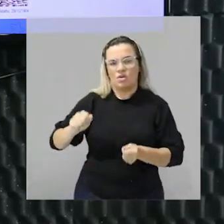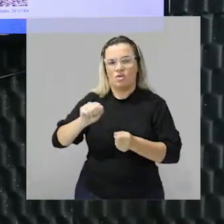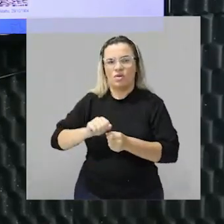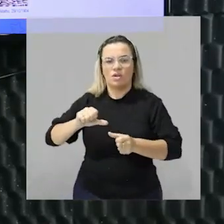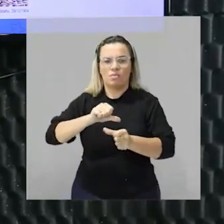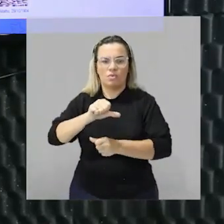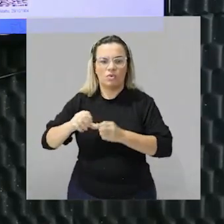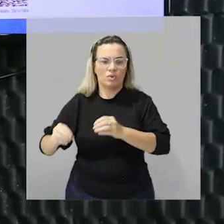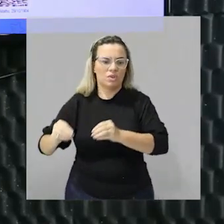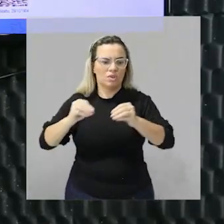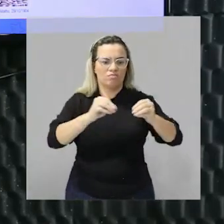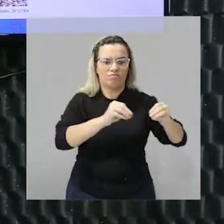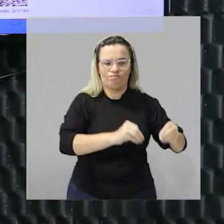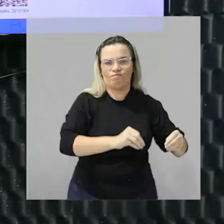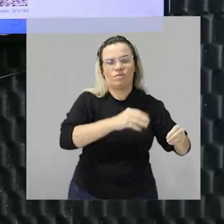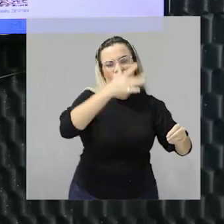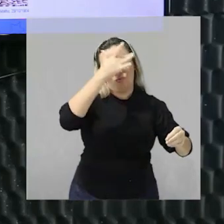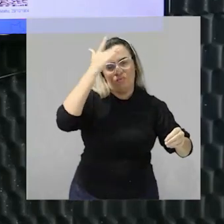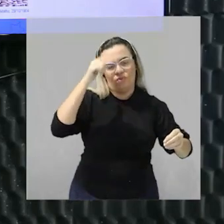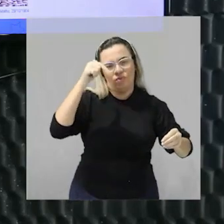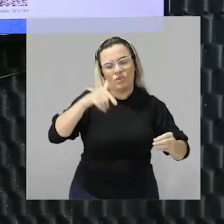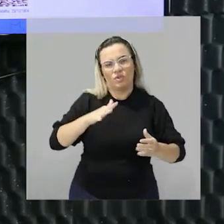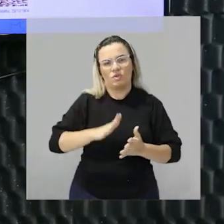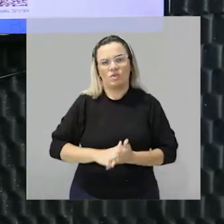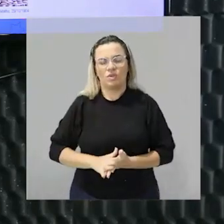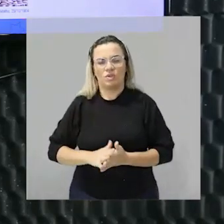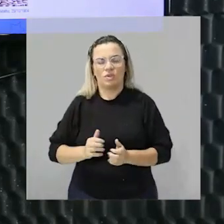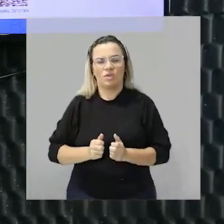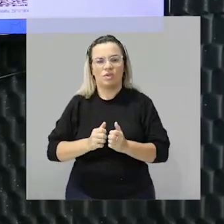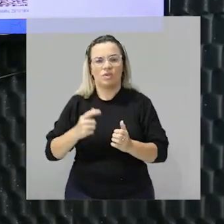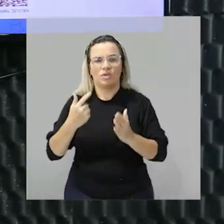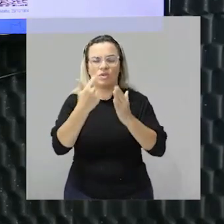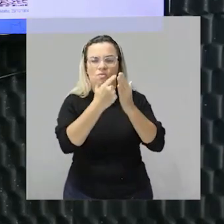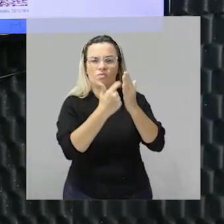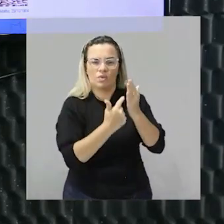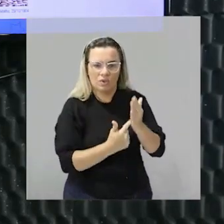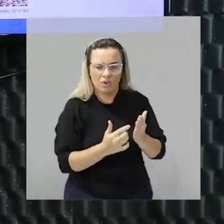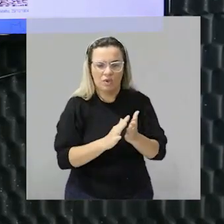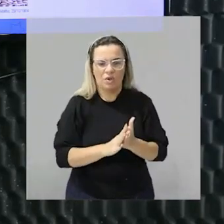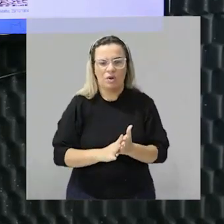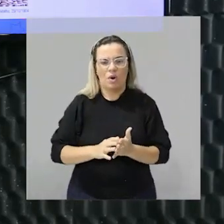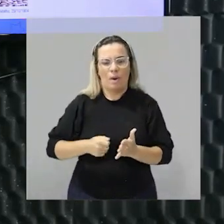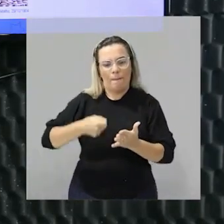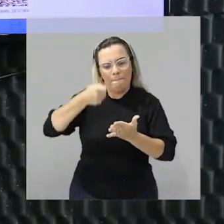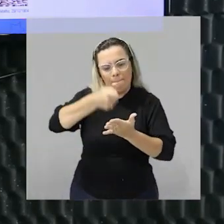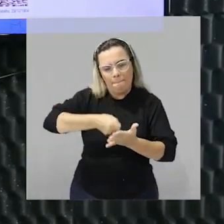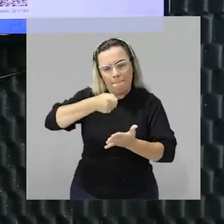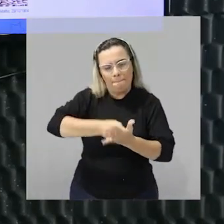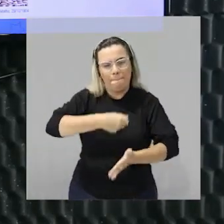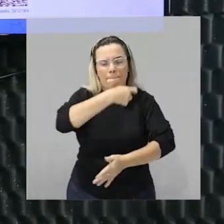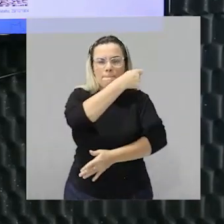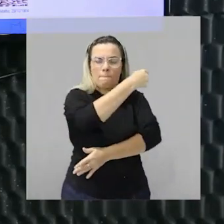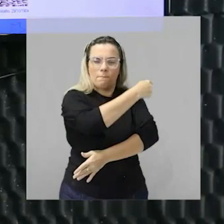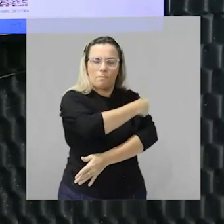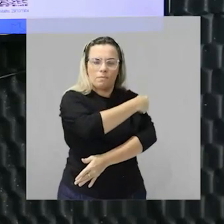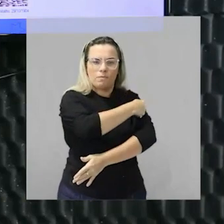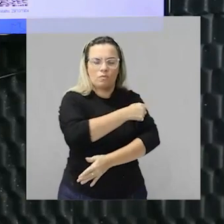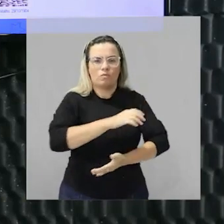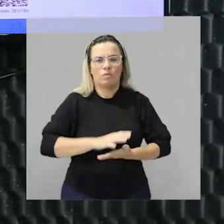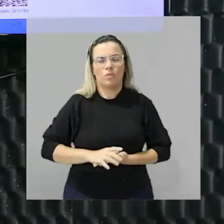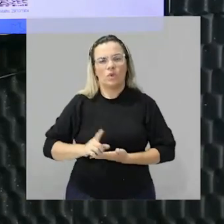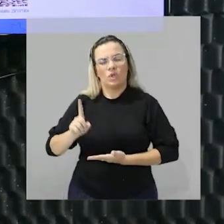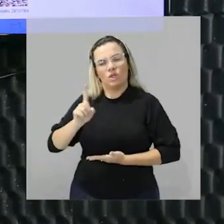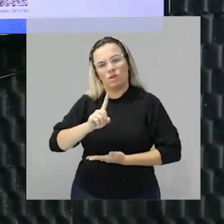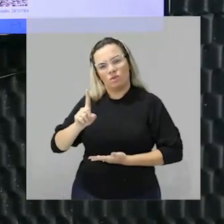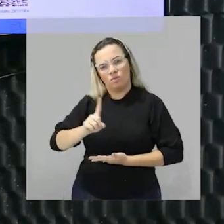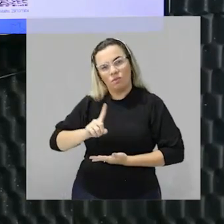dessas pessoas. Aí vem acompanhado de um programa de vacinação obrigatória, onde não existe,